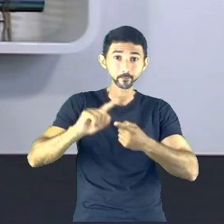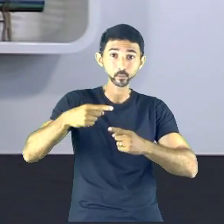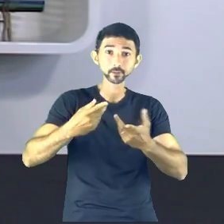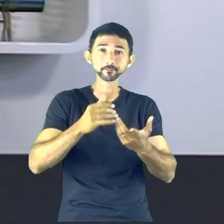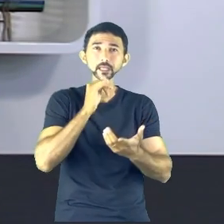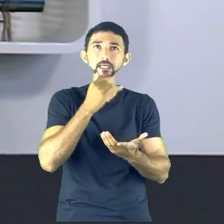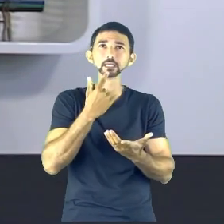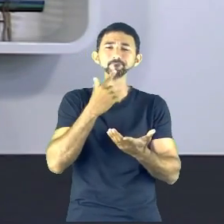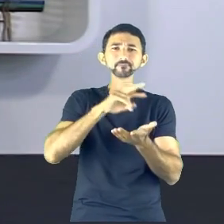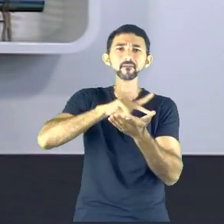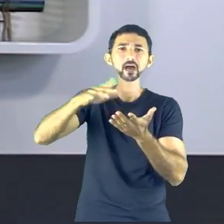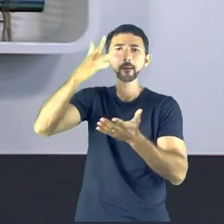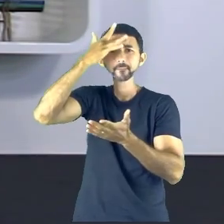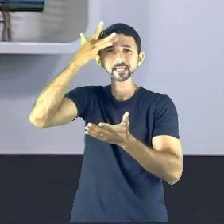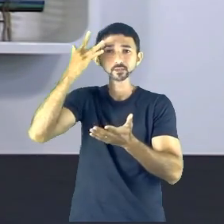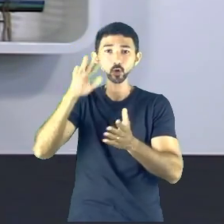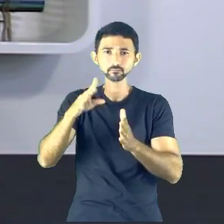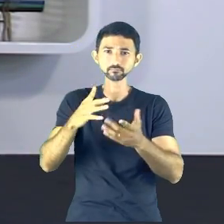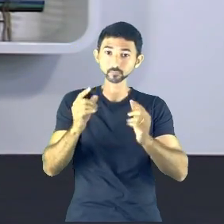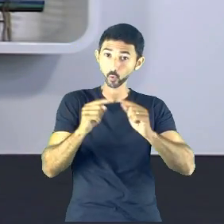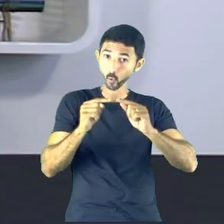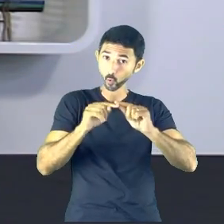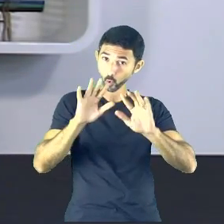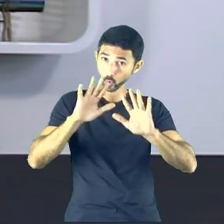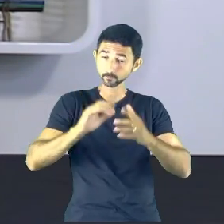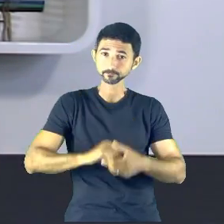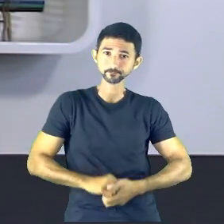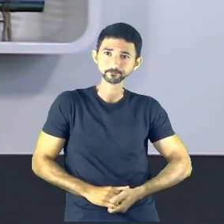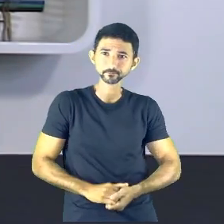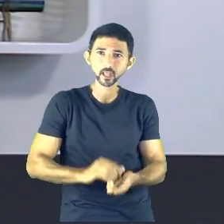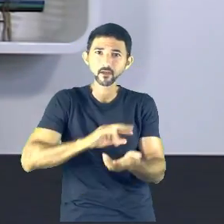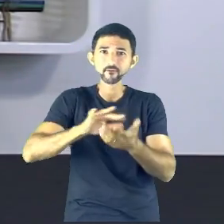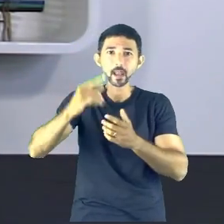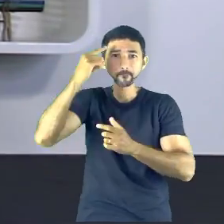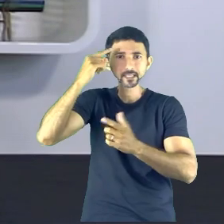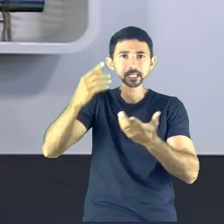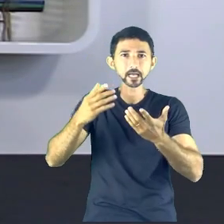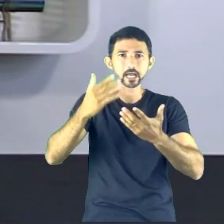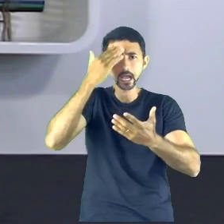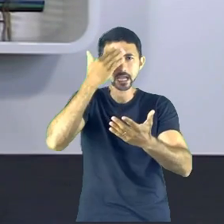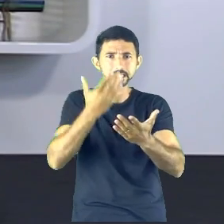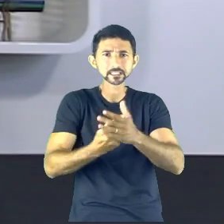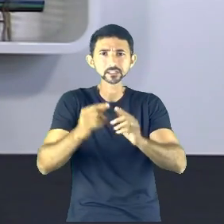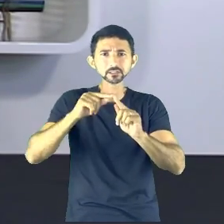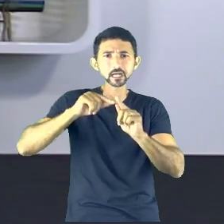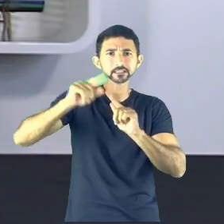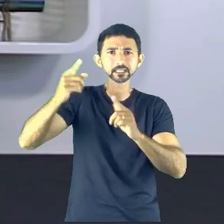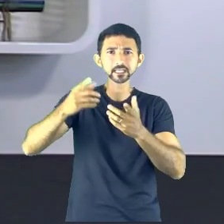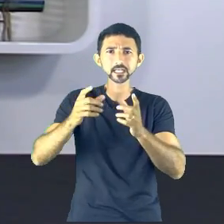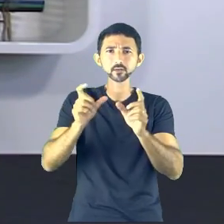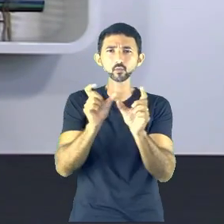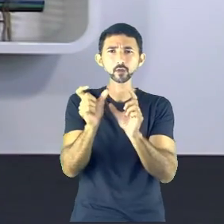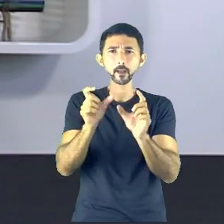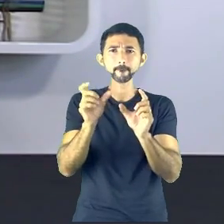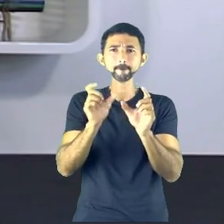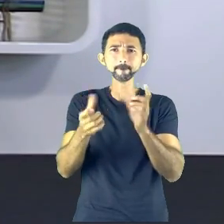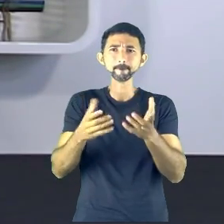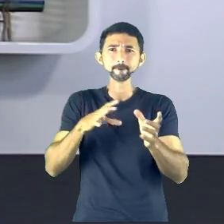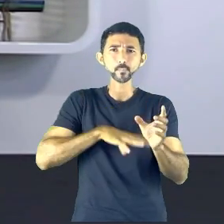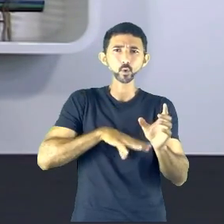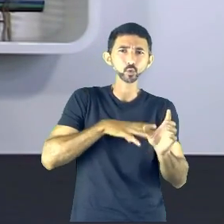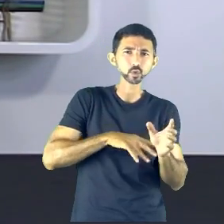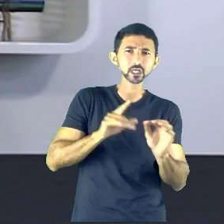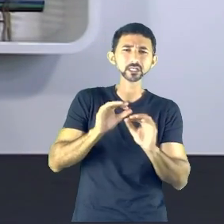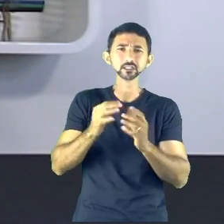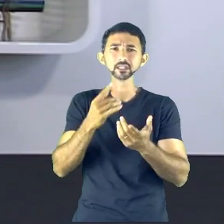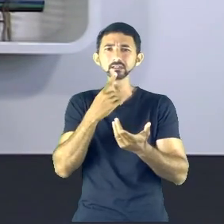aí, ó. E outra coisa, muitas pessoas, vejam se vocês concordam com isso, muitas pessoas acreditam que os acentos usados em nossa